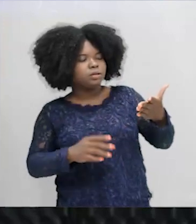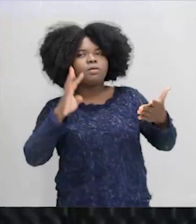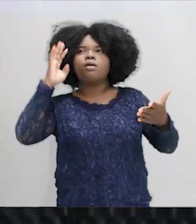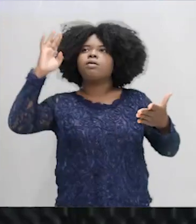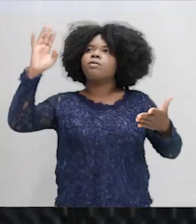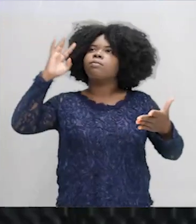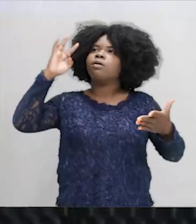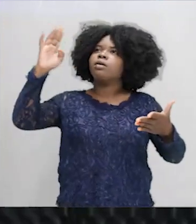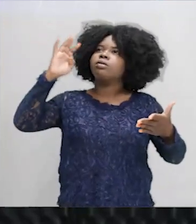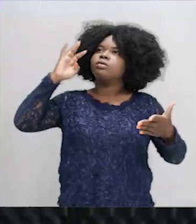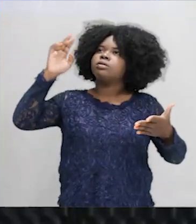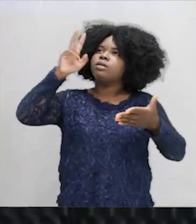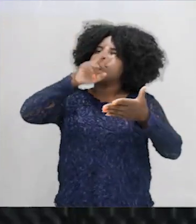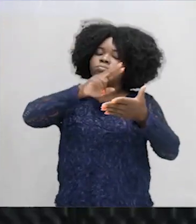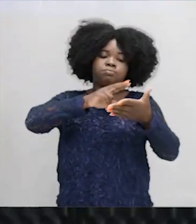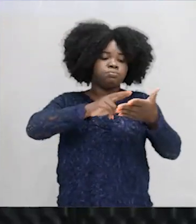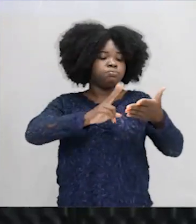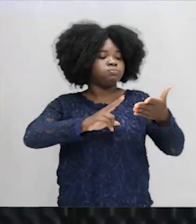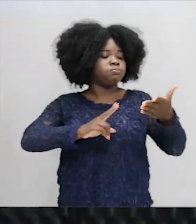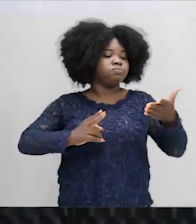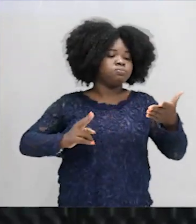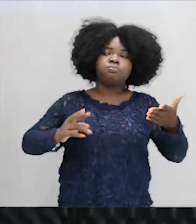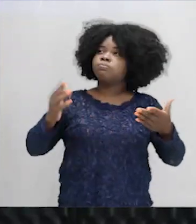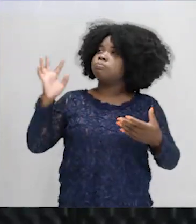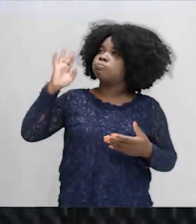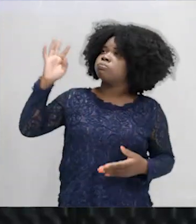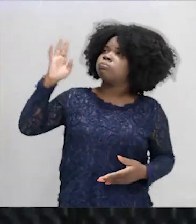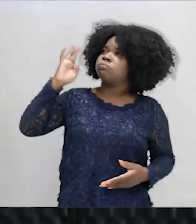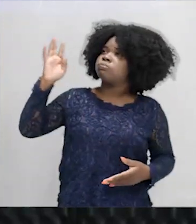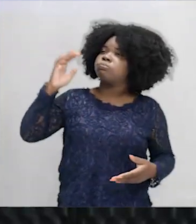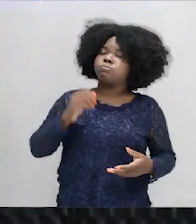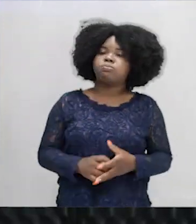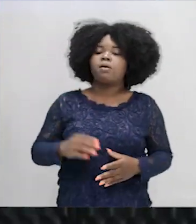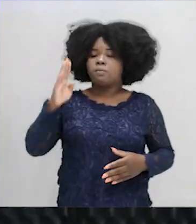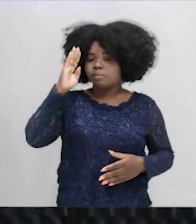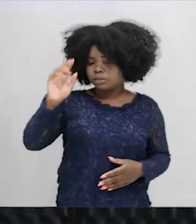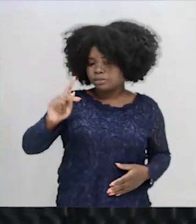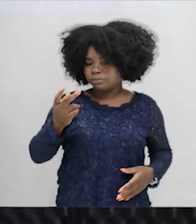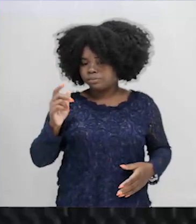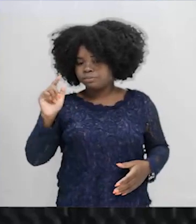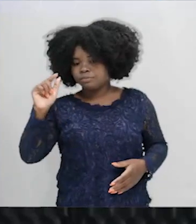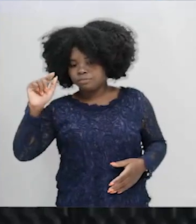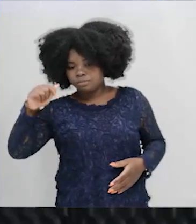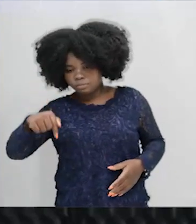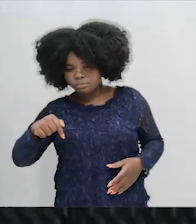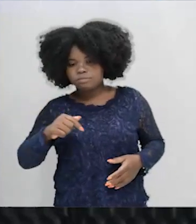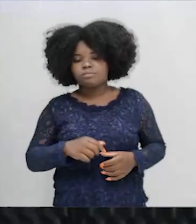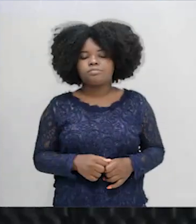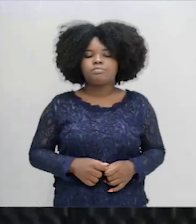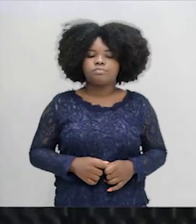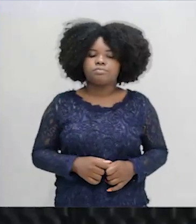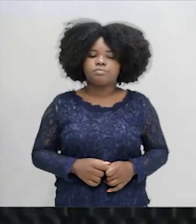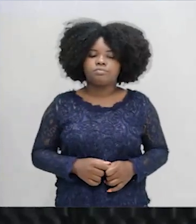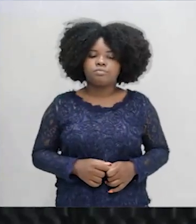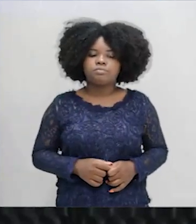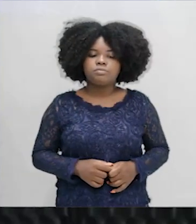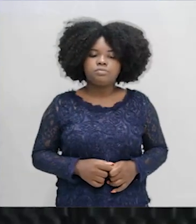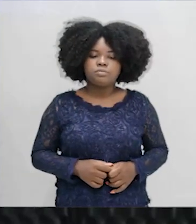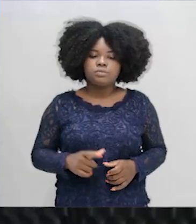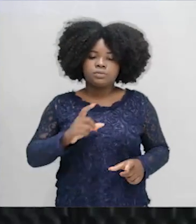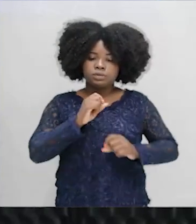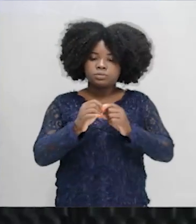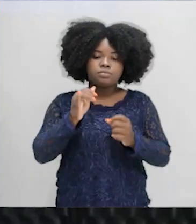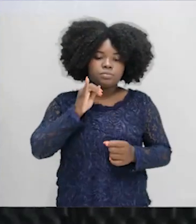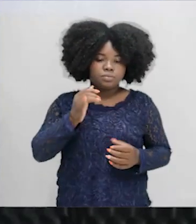literalmente acontecendo. A leitura me encanta a tal ponto, principalmente dos quadrinhos, a eu chegar nesse ponto, né? Aí você tem,